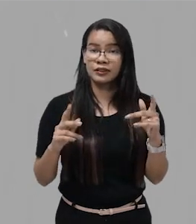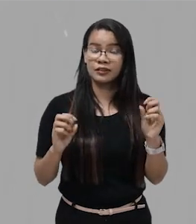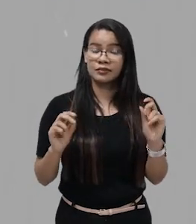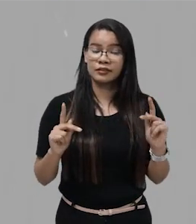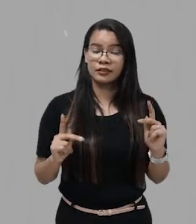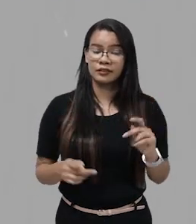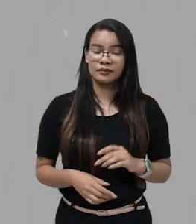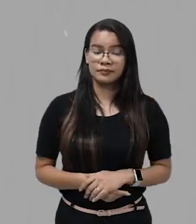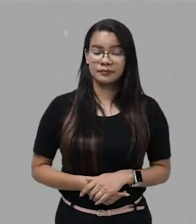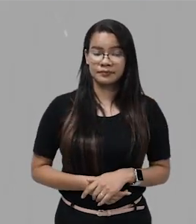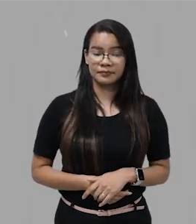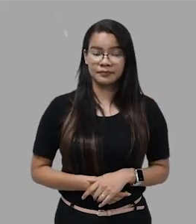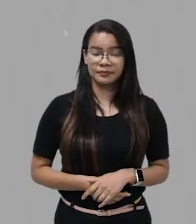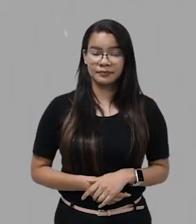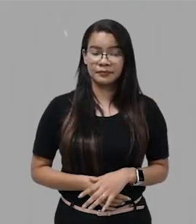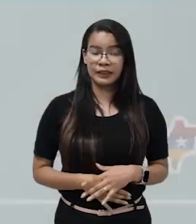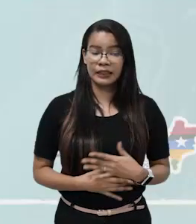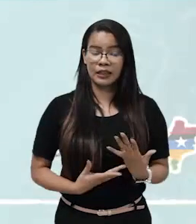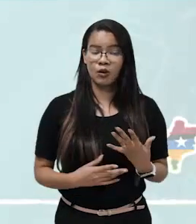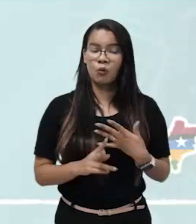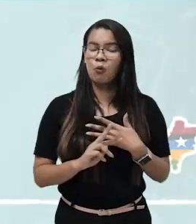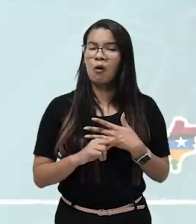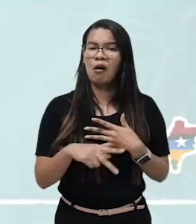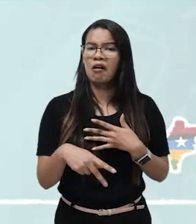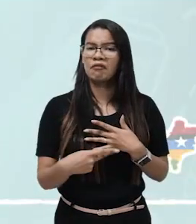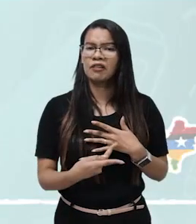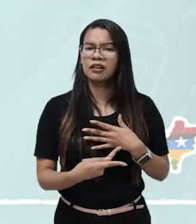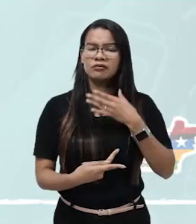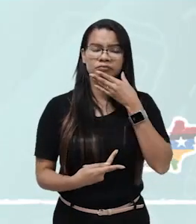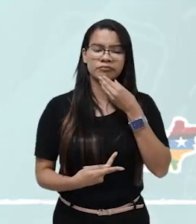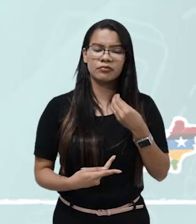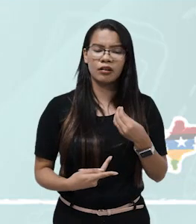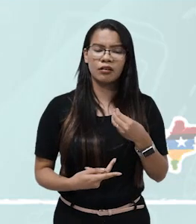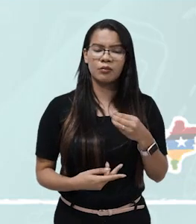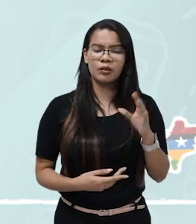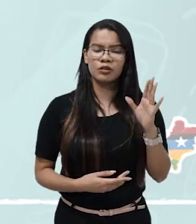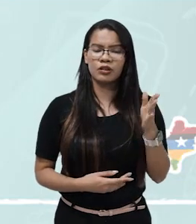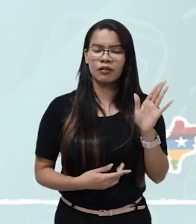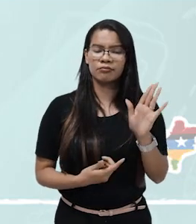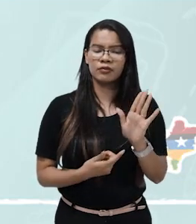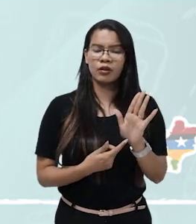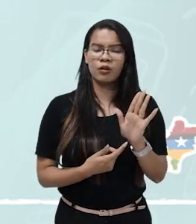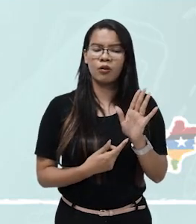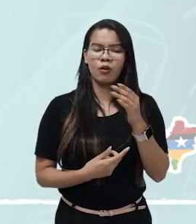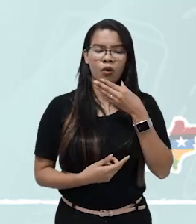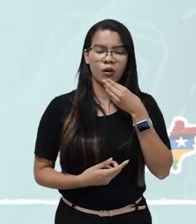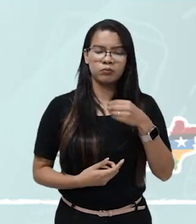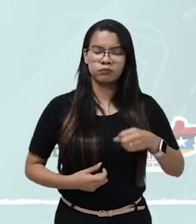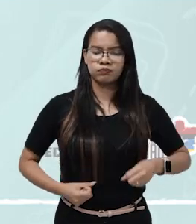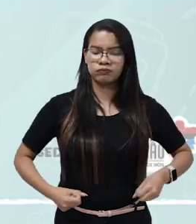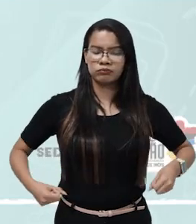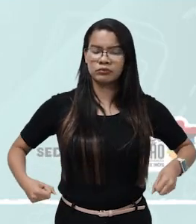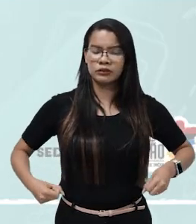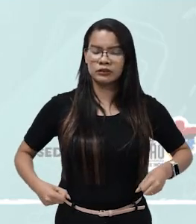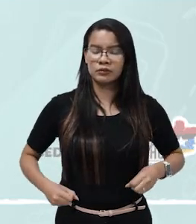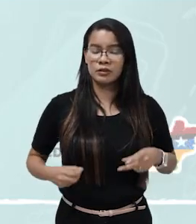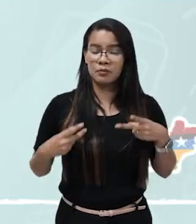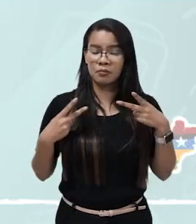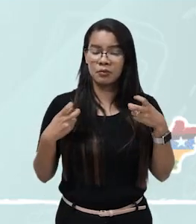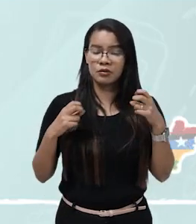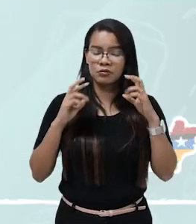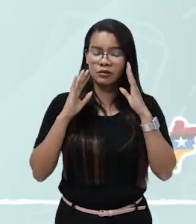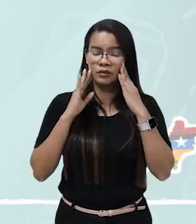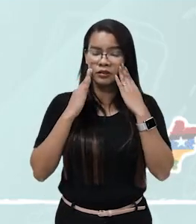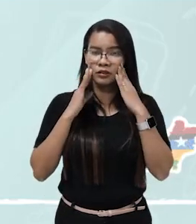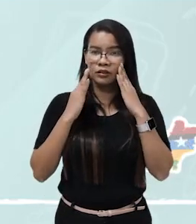anabolizantes. Os efeitos colaterais nos homens. Está aqui, ó, coloquei um homem aqui, coloquei musculosão, né? Para que vocês consigam